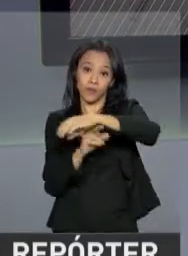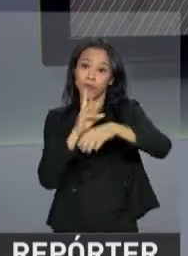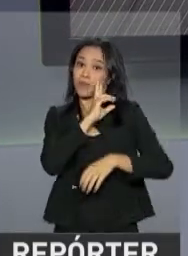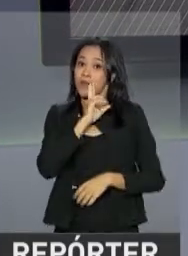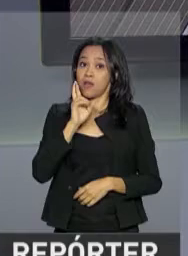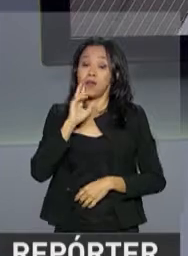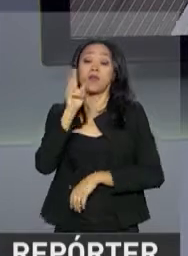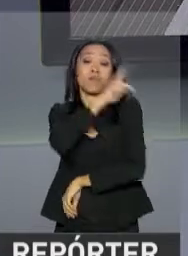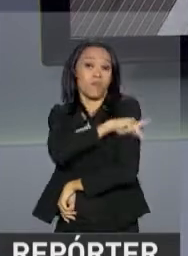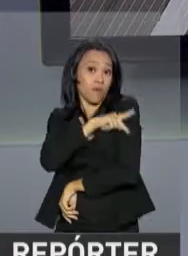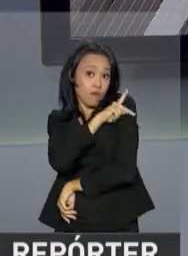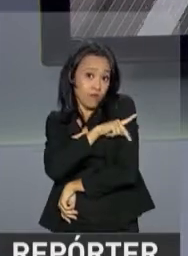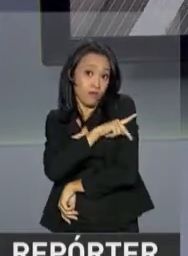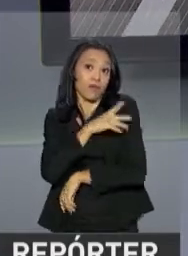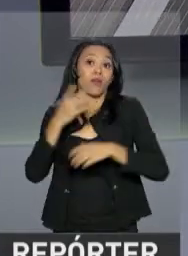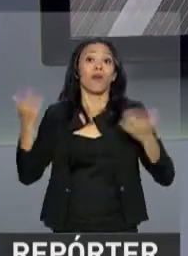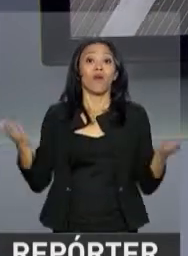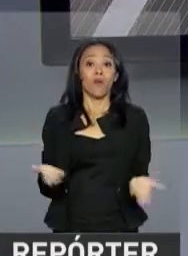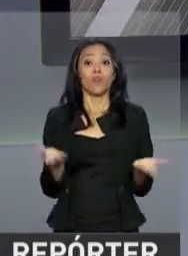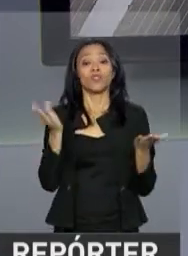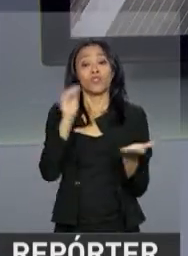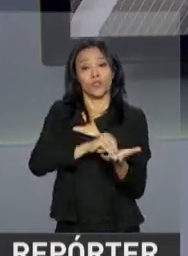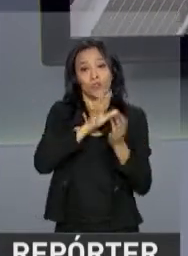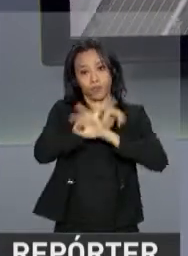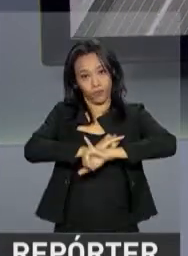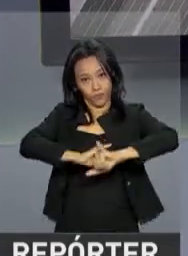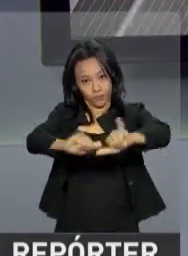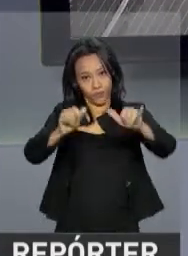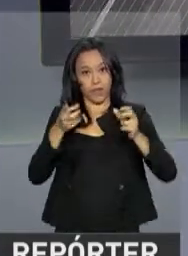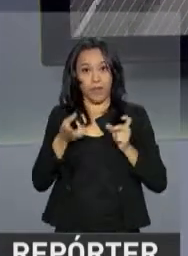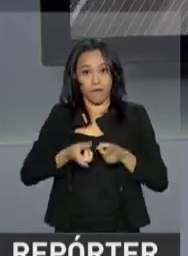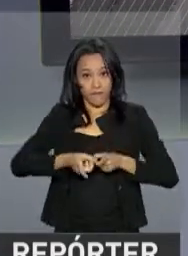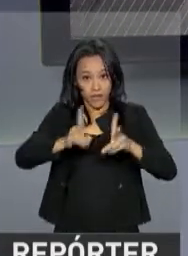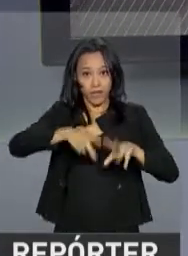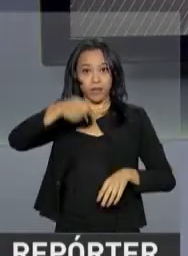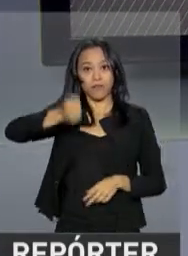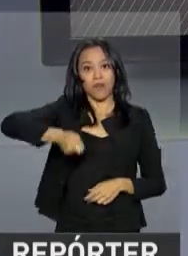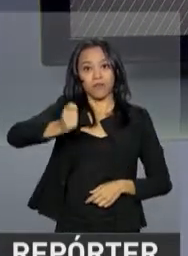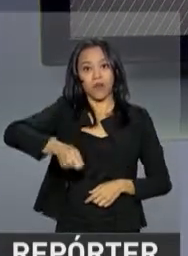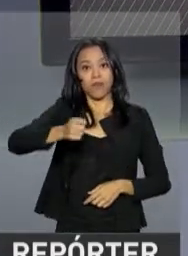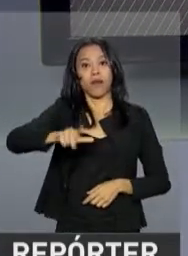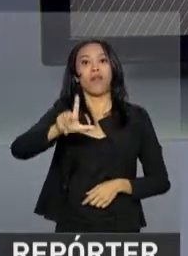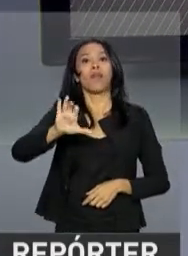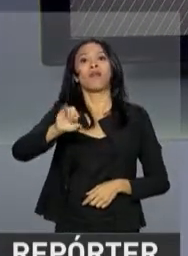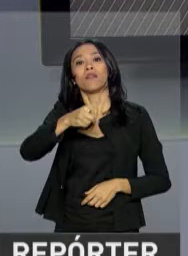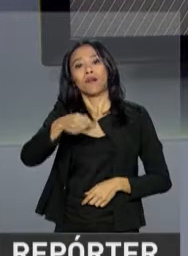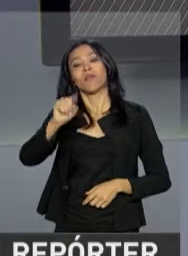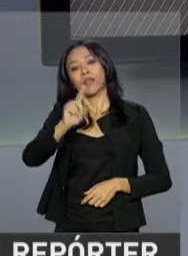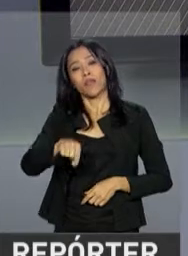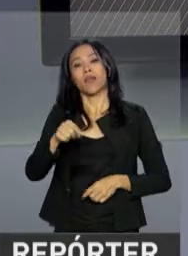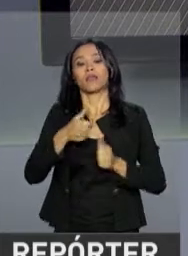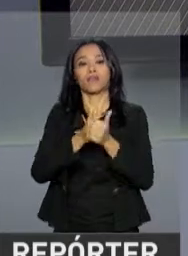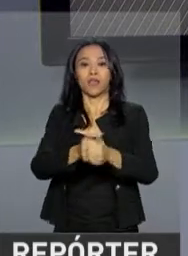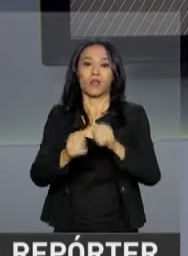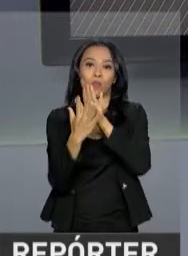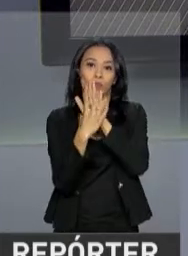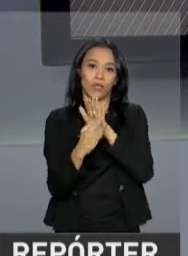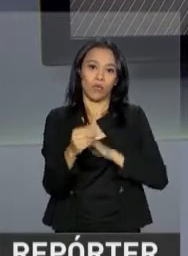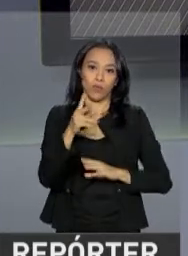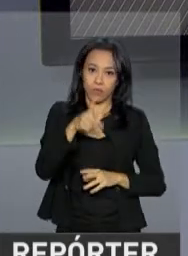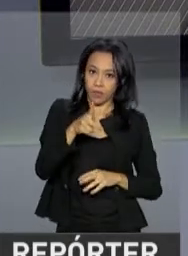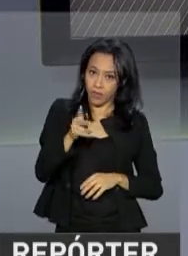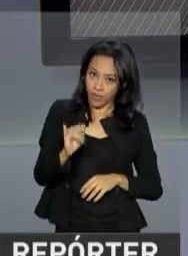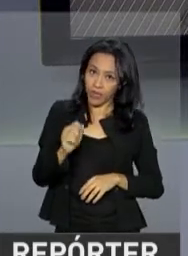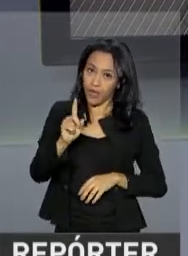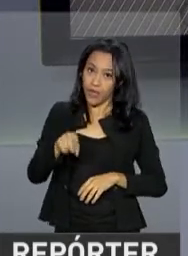acordo com o edital publicado hoje no diário oficial o leilão que faz parte do programa de parcerias de investimentos o pp ii será no